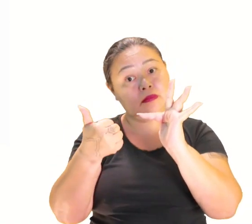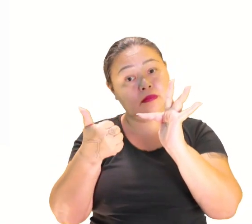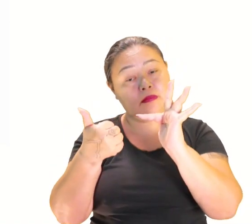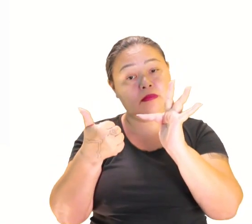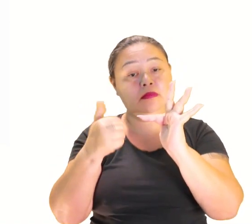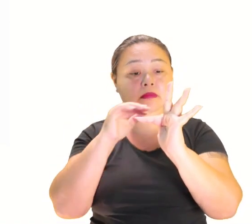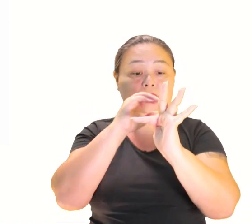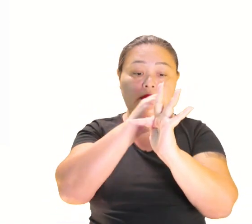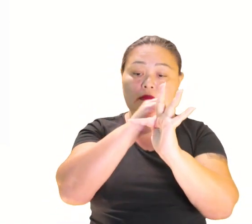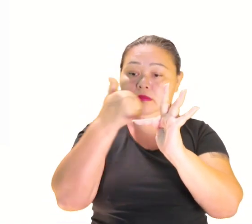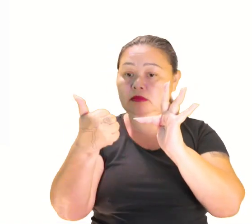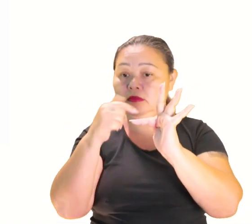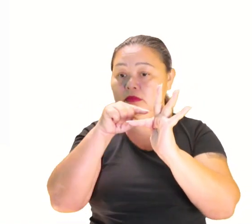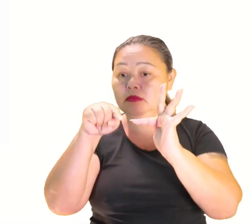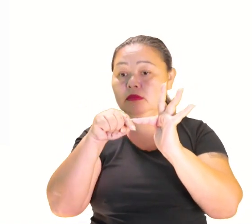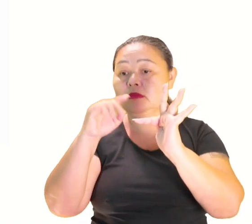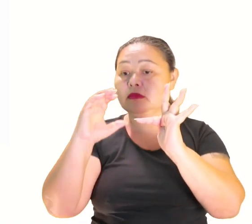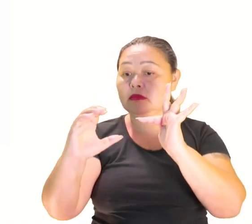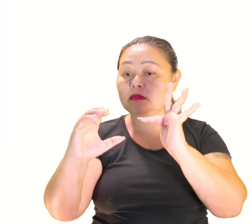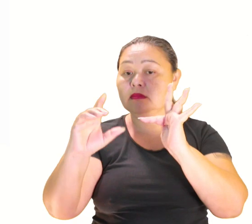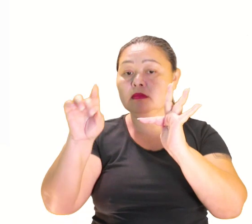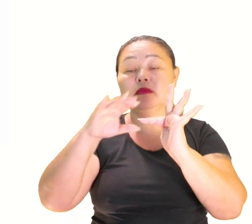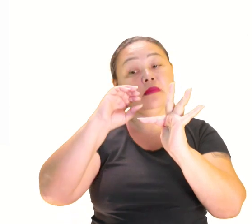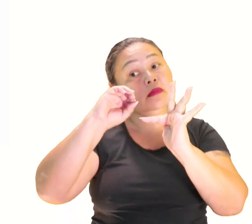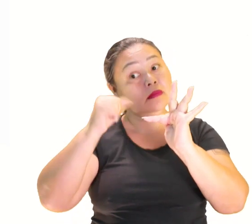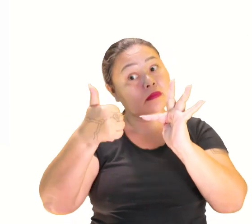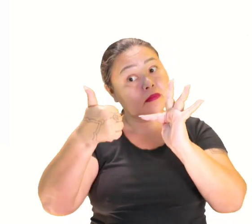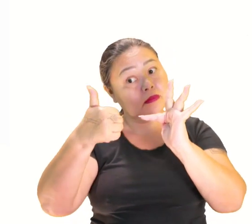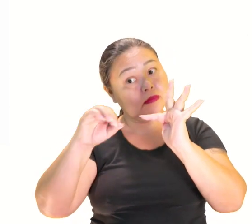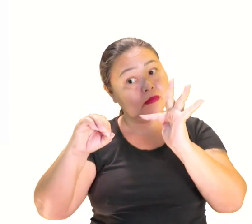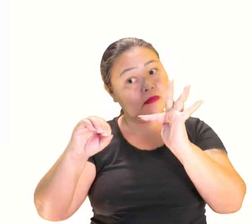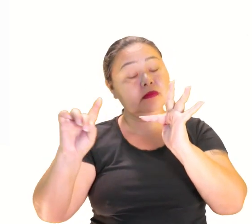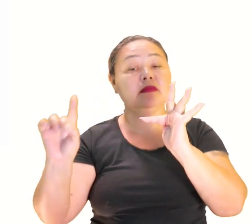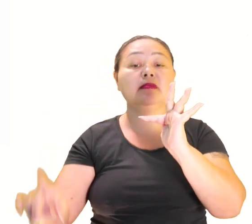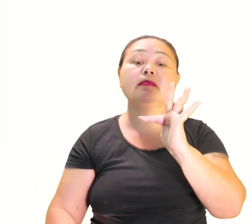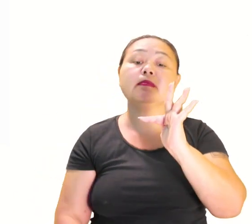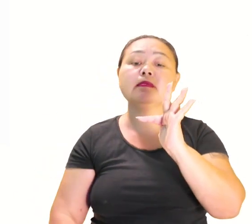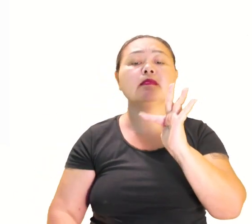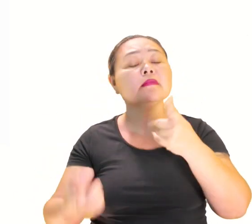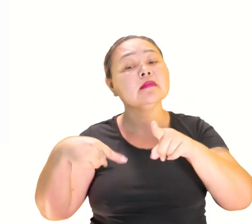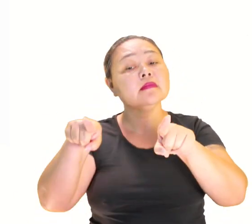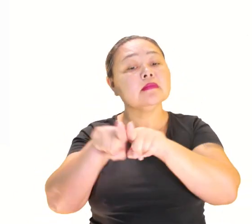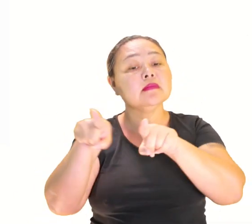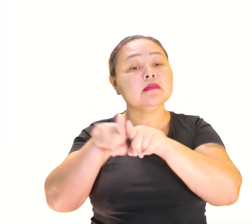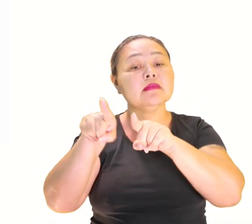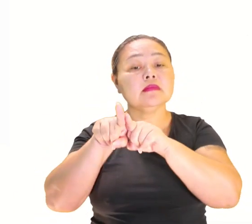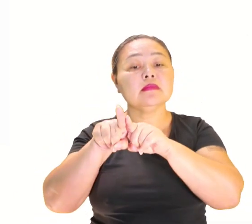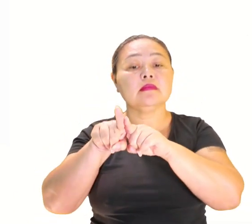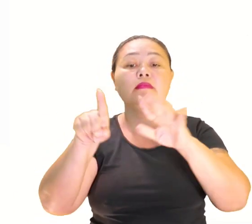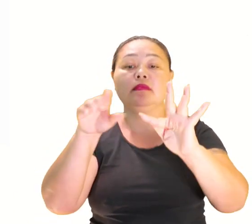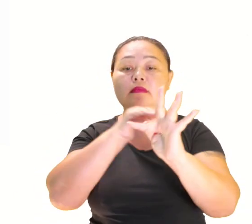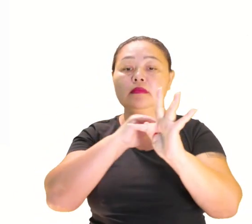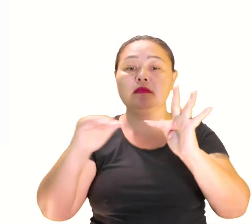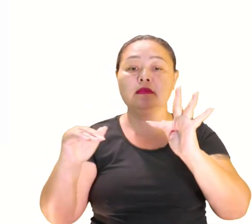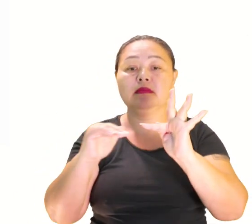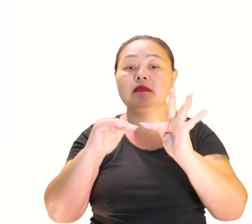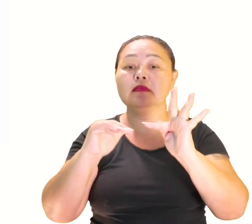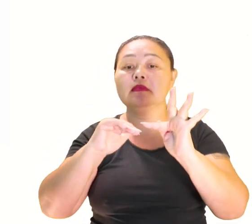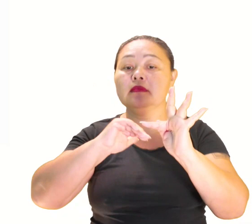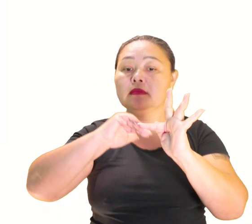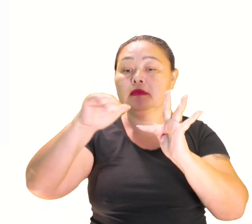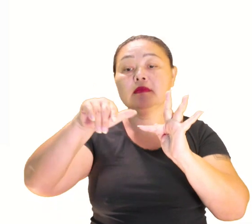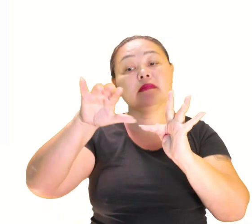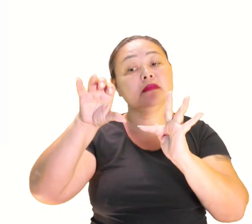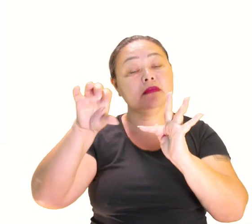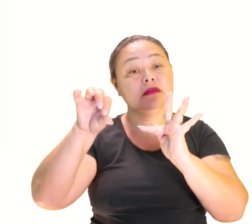verdade. Então aqui, ó, o ponto C a gente já pode dizer que é 1 e 0, né? 1 e 0, Beleza. isso. Ele também disse que a abscissa do ponto A é igual a 9. Ah,